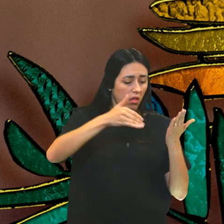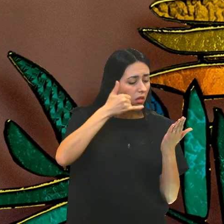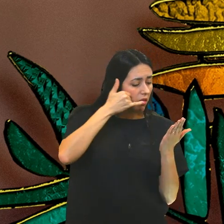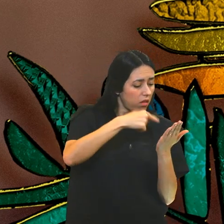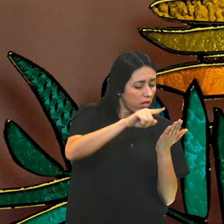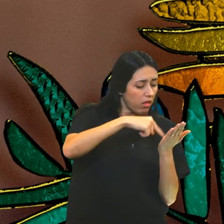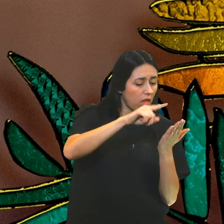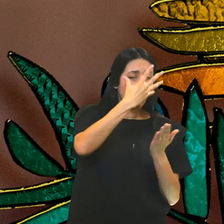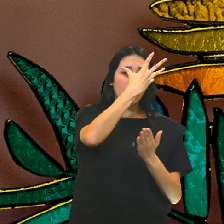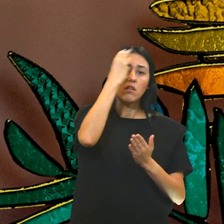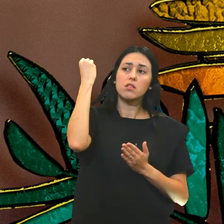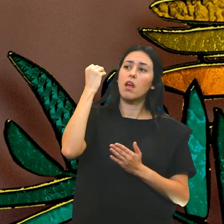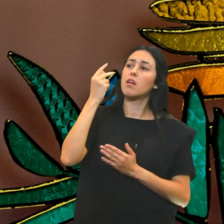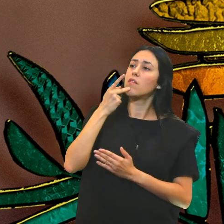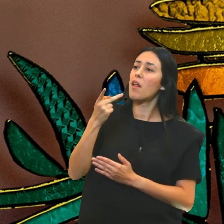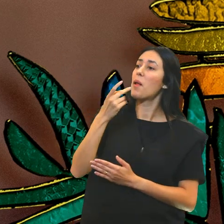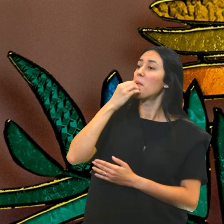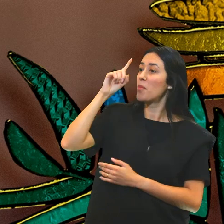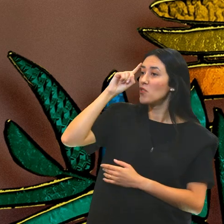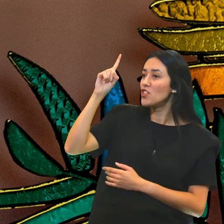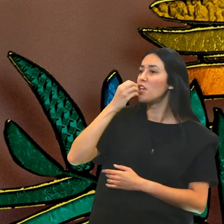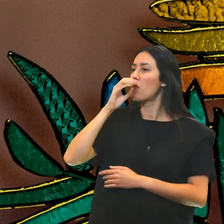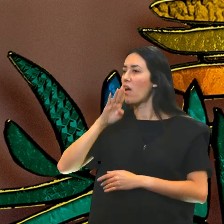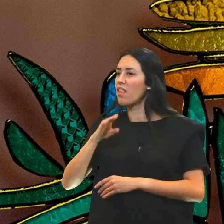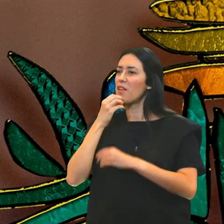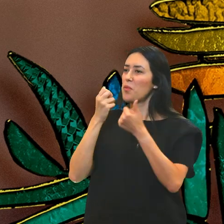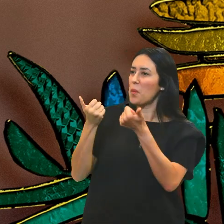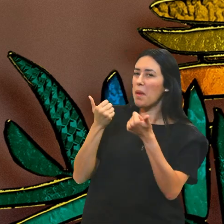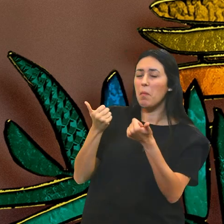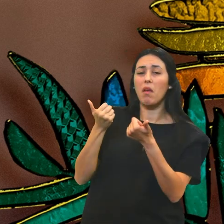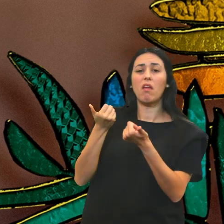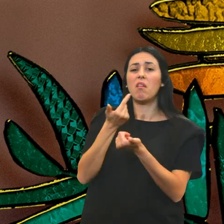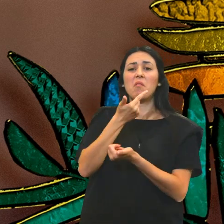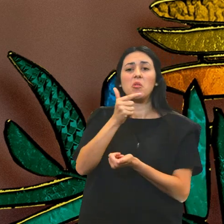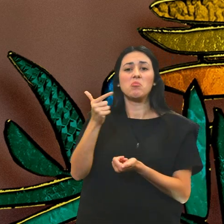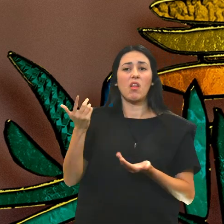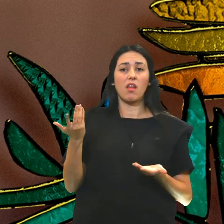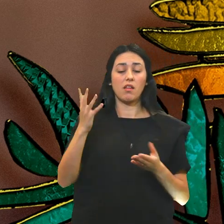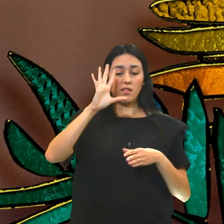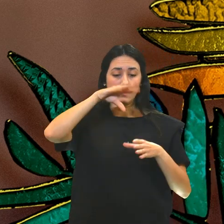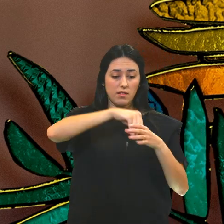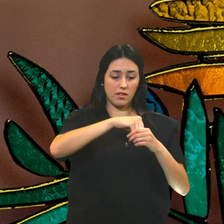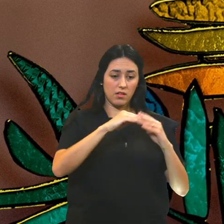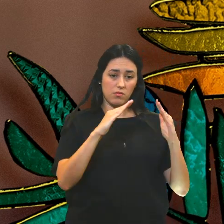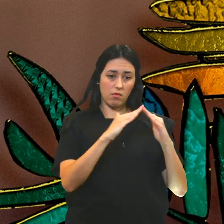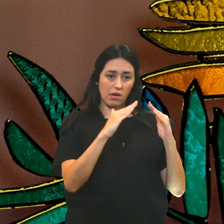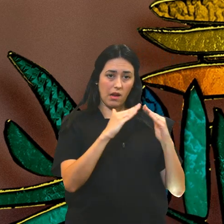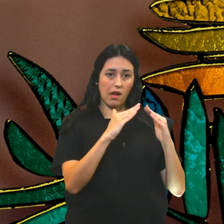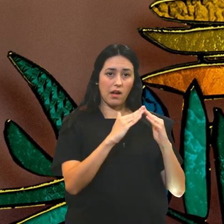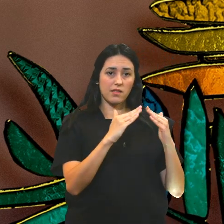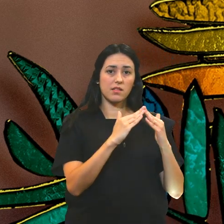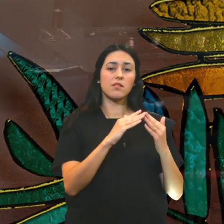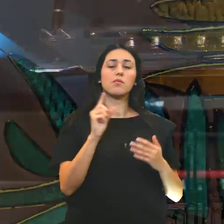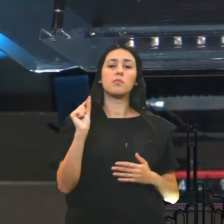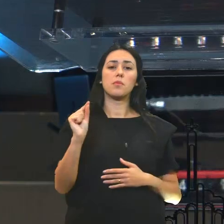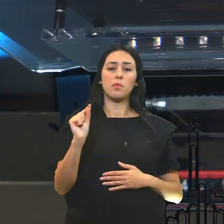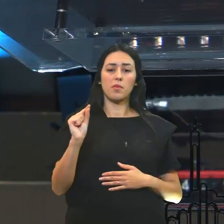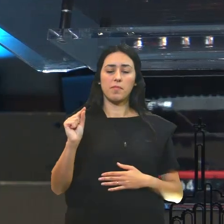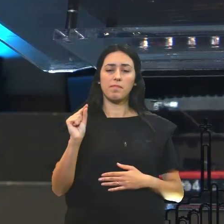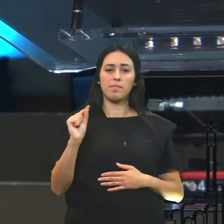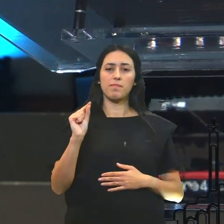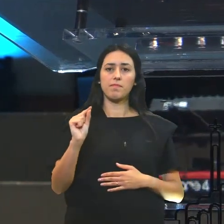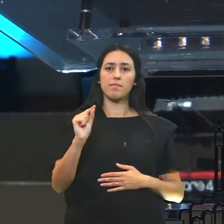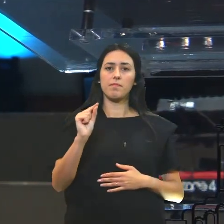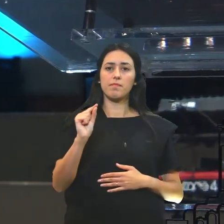bom dia, boa tarde, boa noite, como é que você está? E o nosso lar está sendo